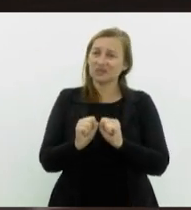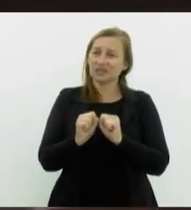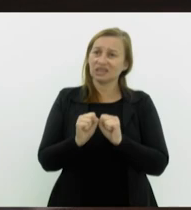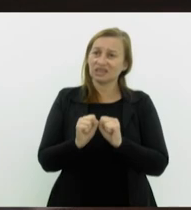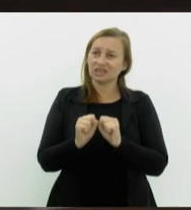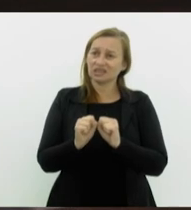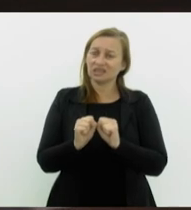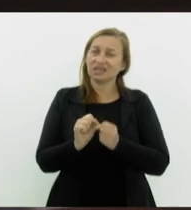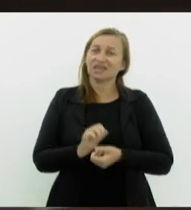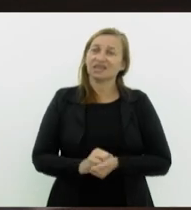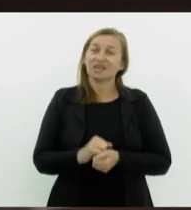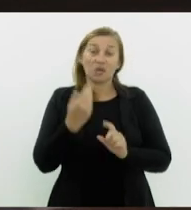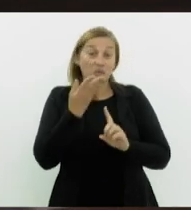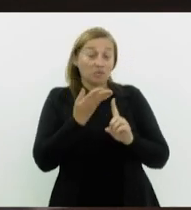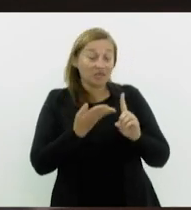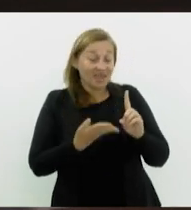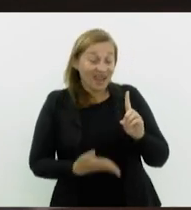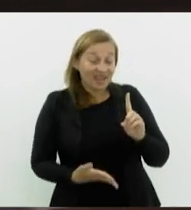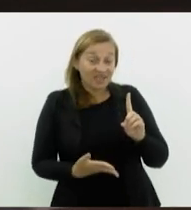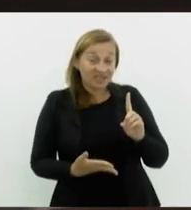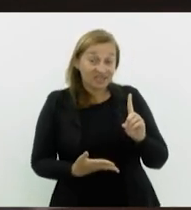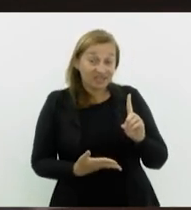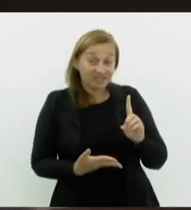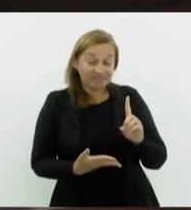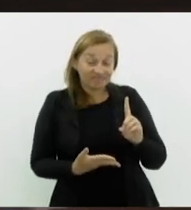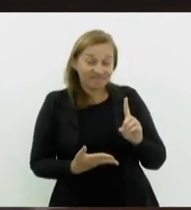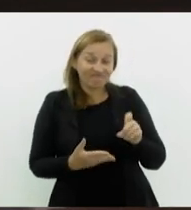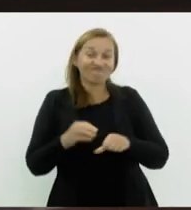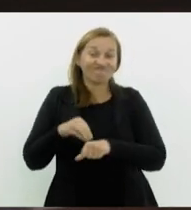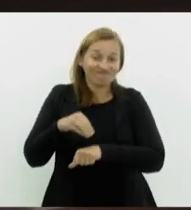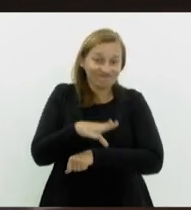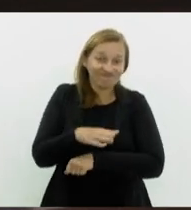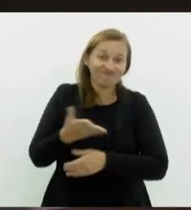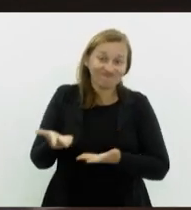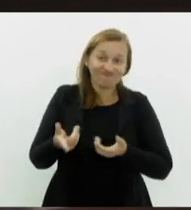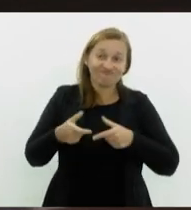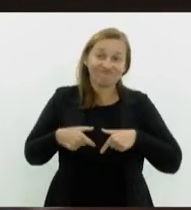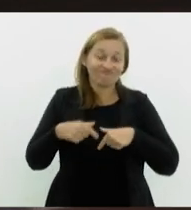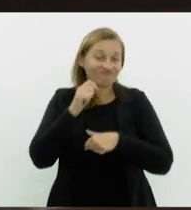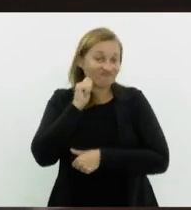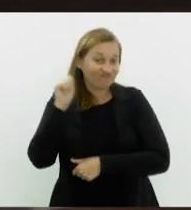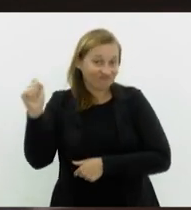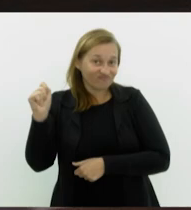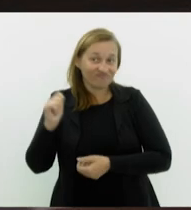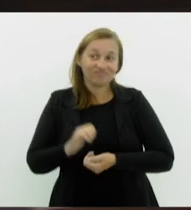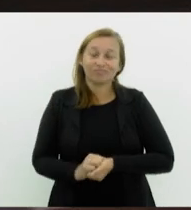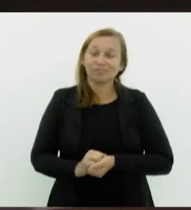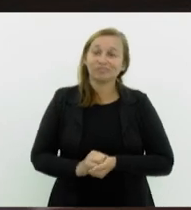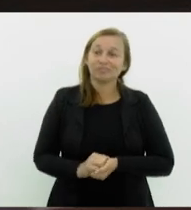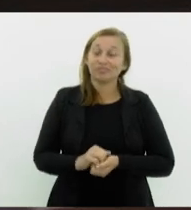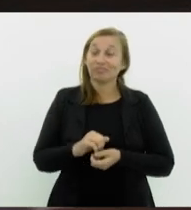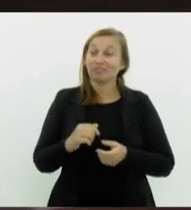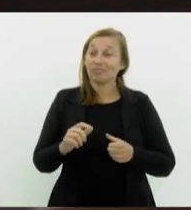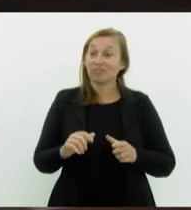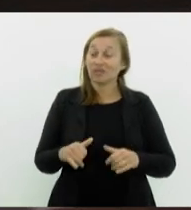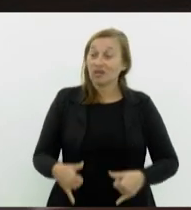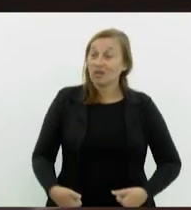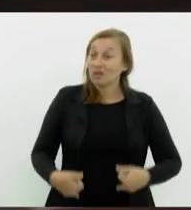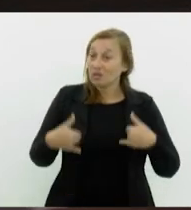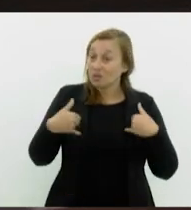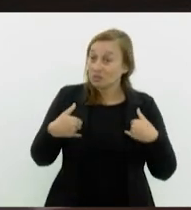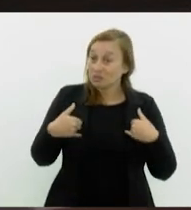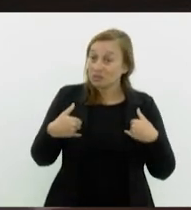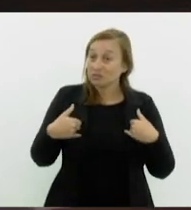estar fazendo essa indicação da medalha Tiradentes. É a maior honraria da